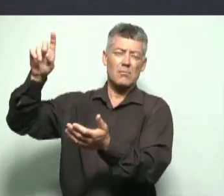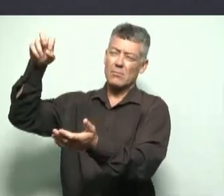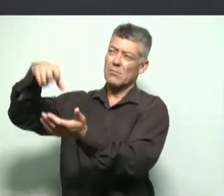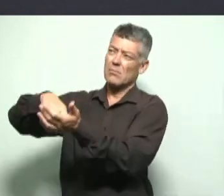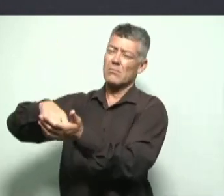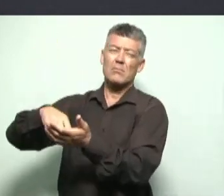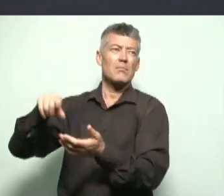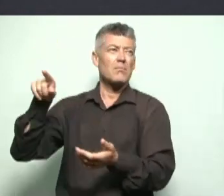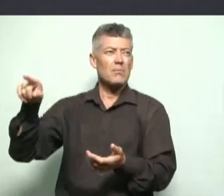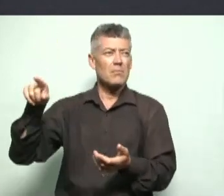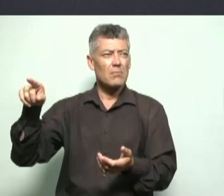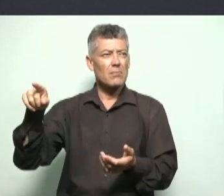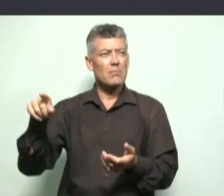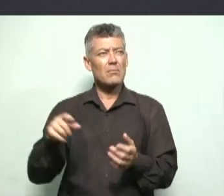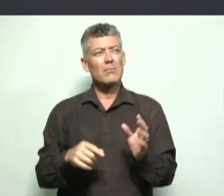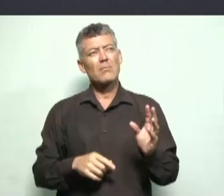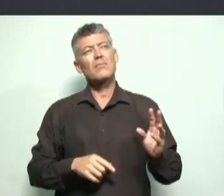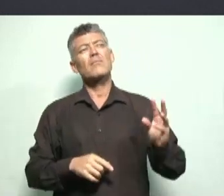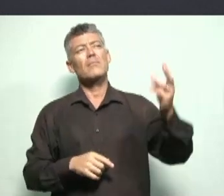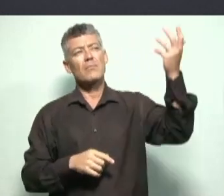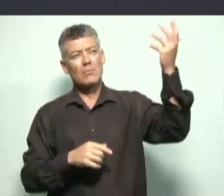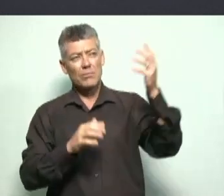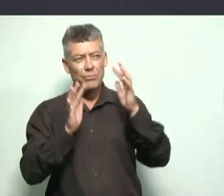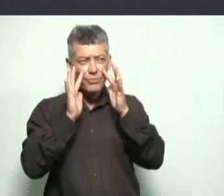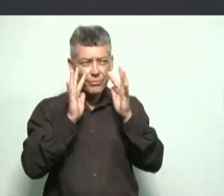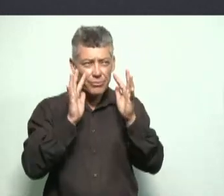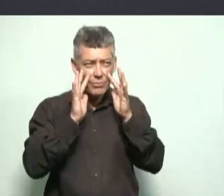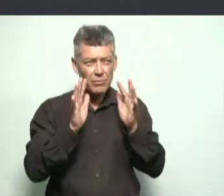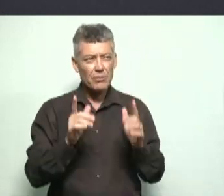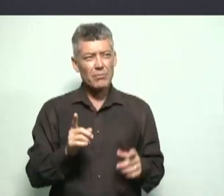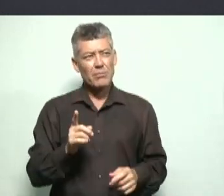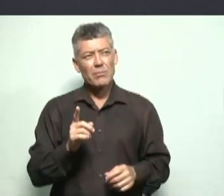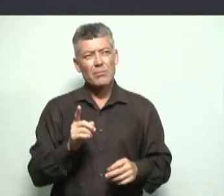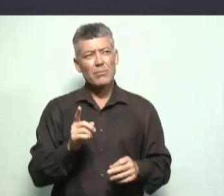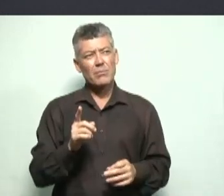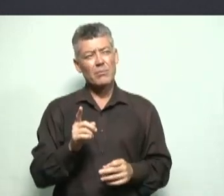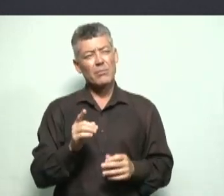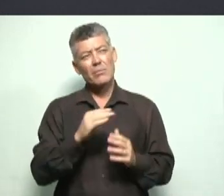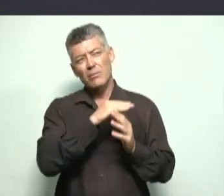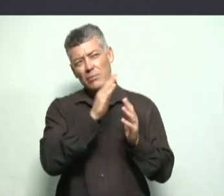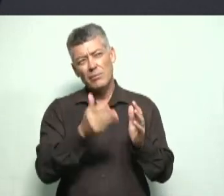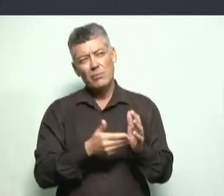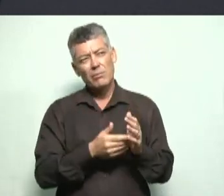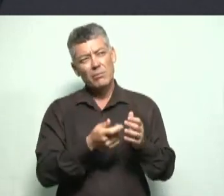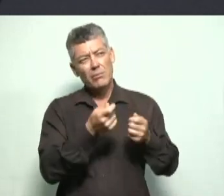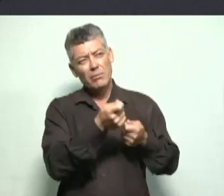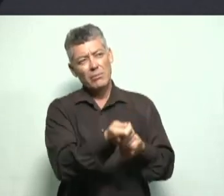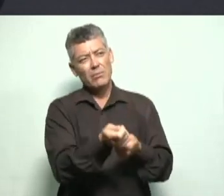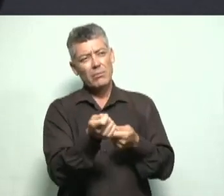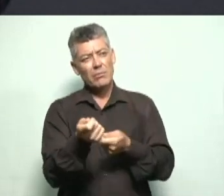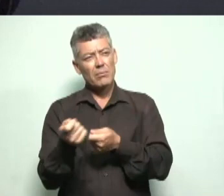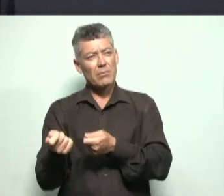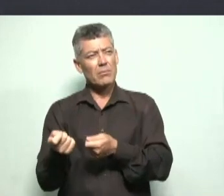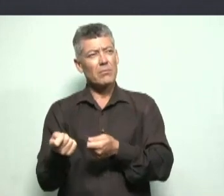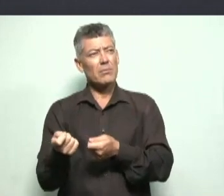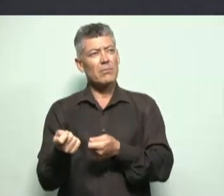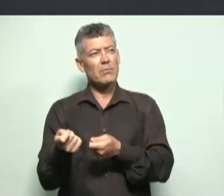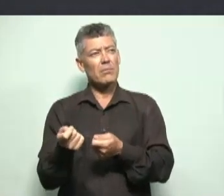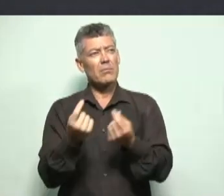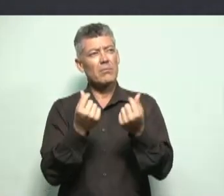Mas uma coisa que me chama mais atenção é que tudo aquilo foi provocado com dinheiro público.